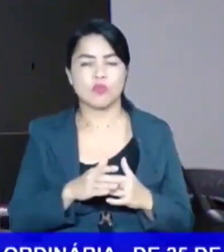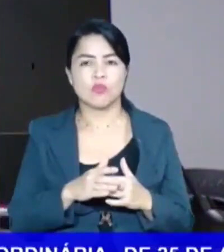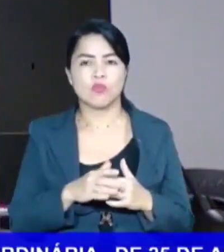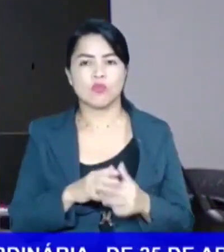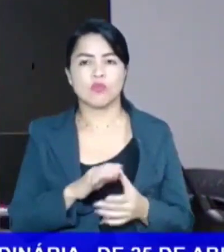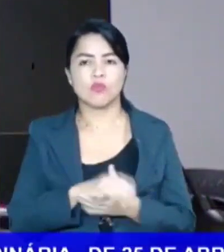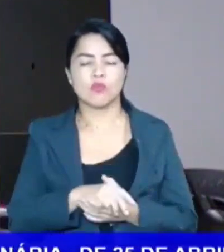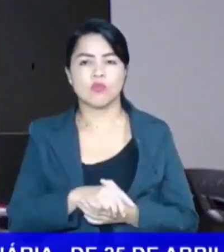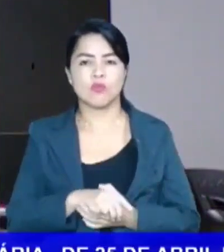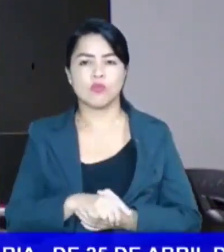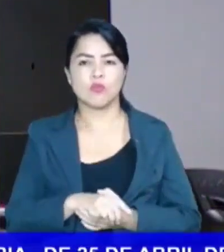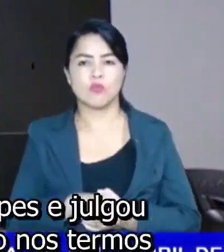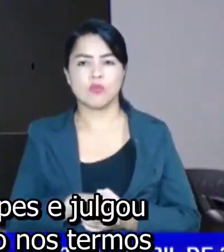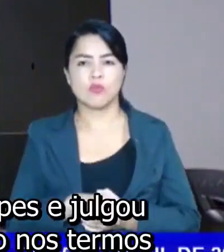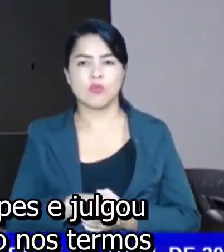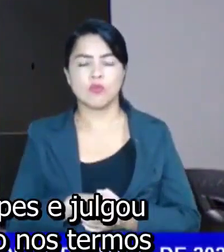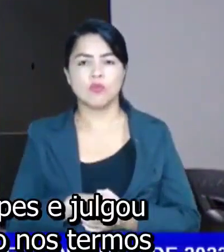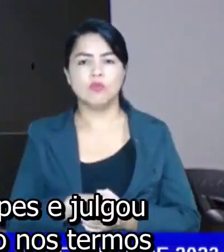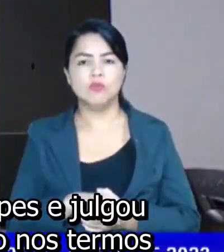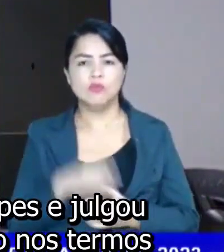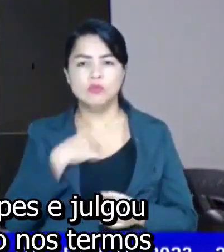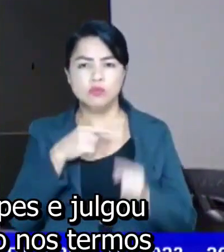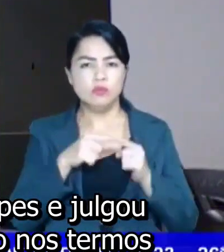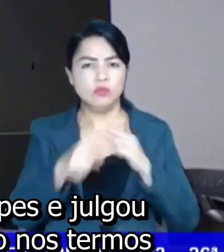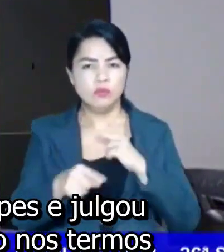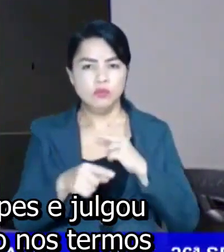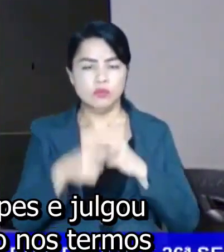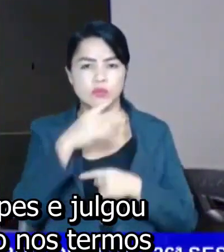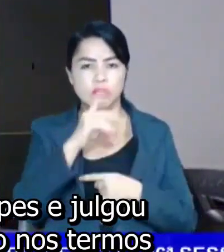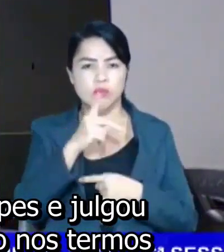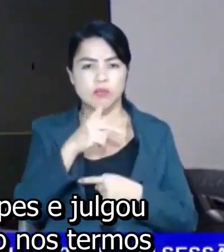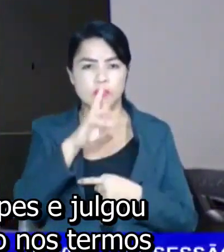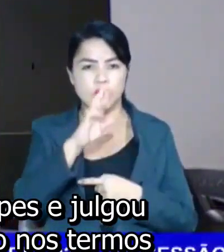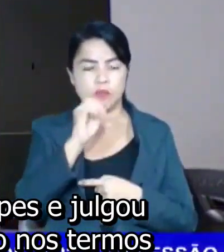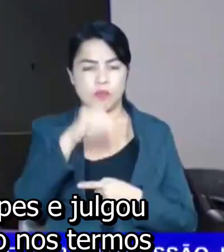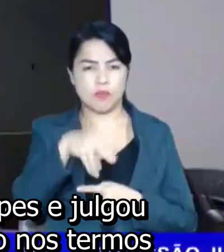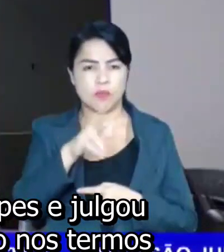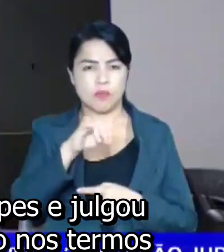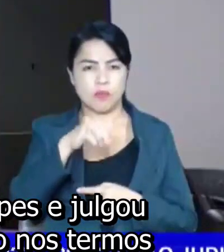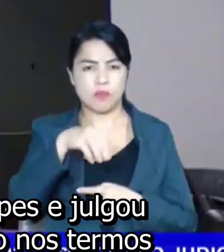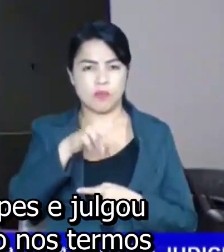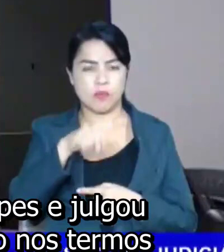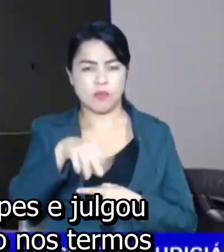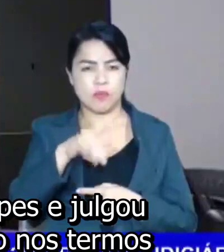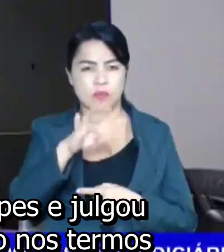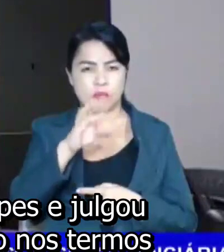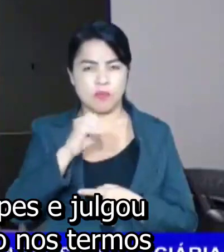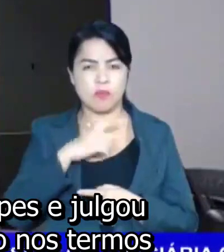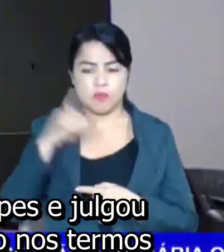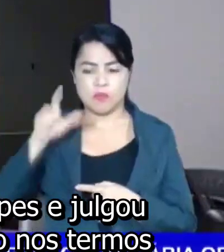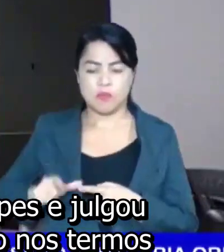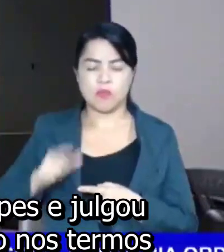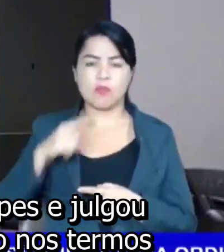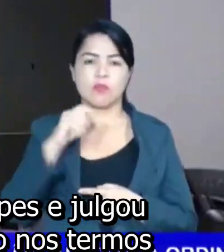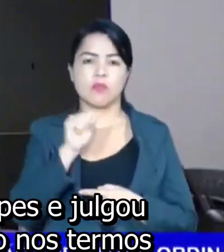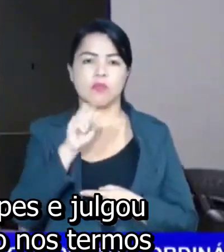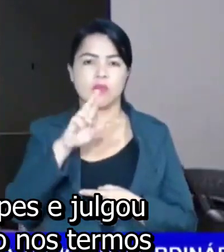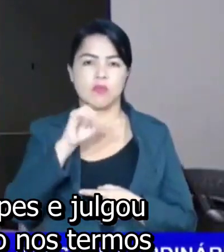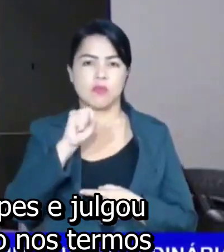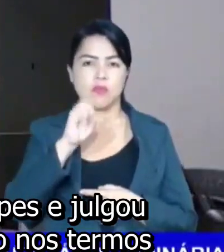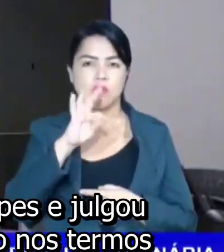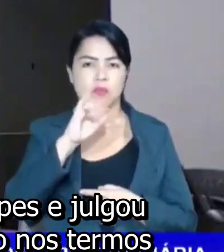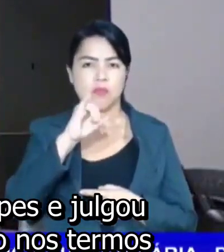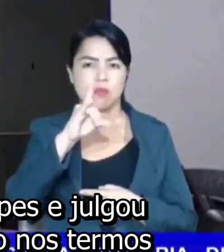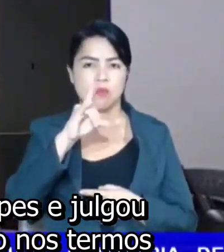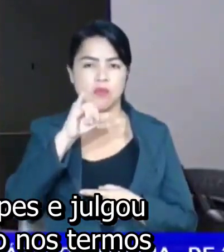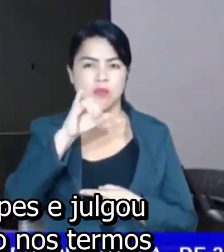ver como ficou aqui, negou o provimento ao agravo de Aristides da Silva Lopes